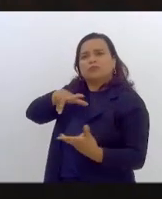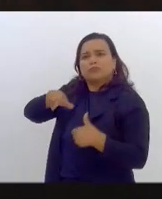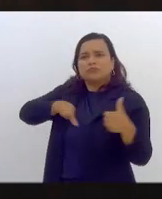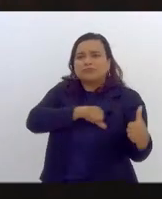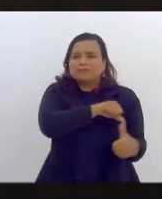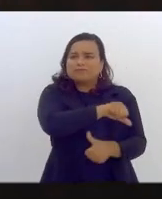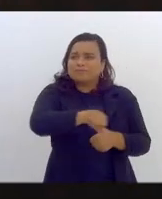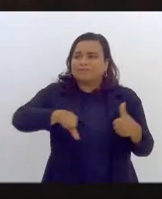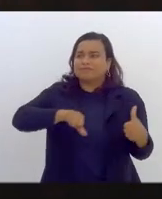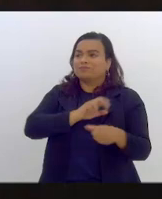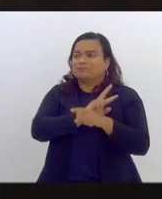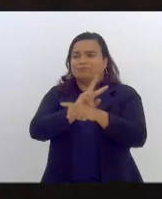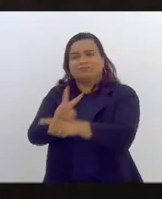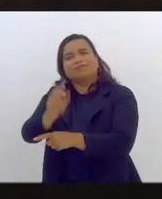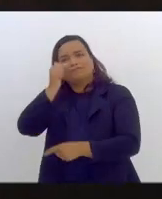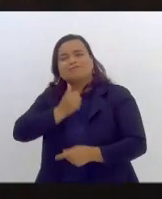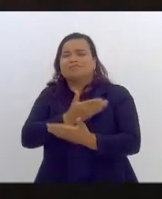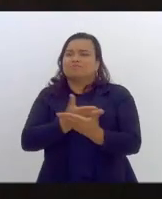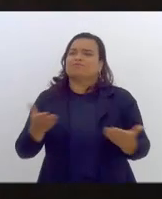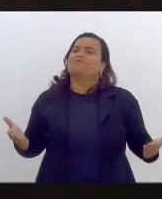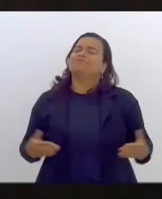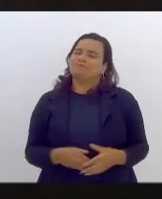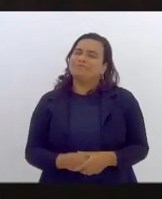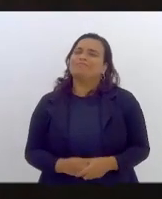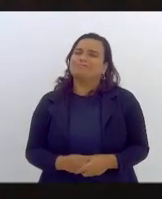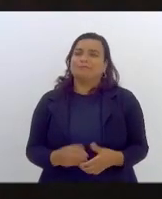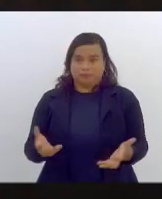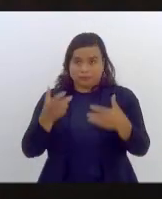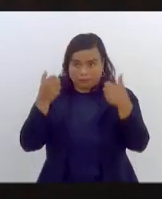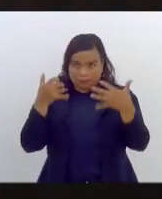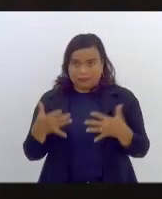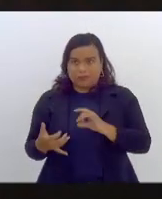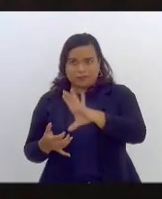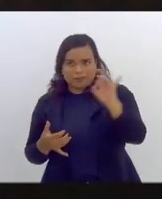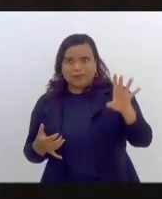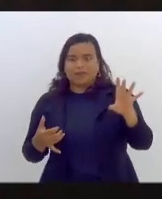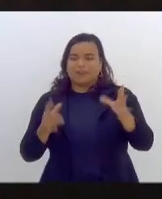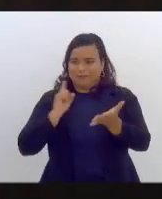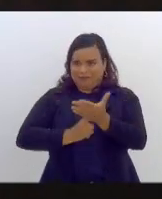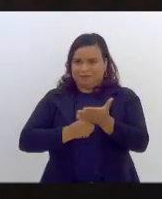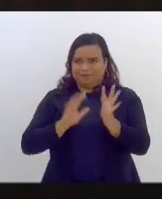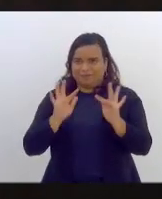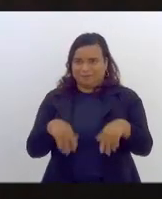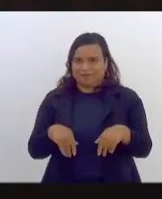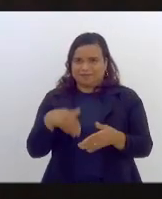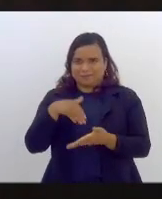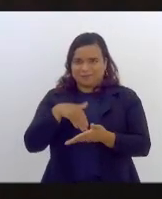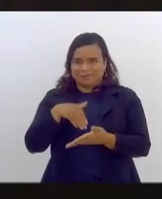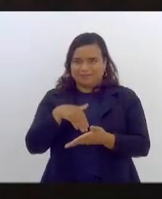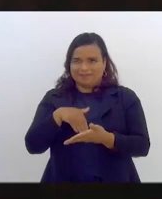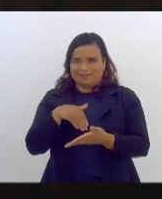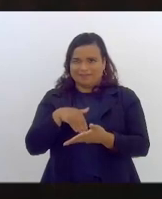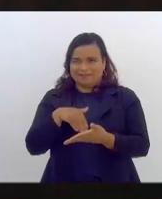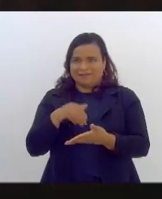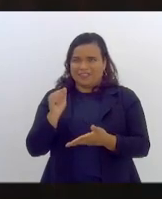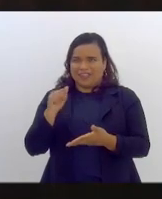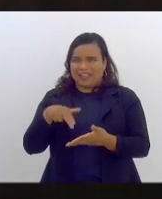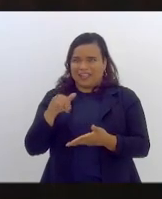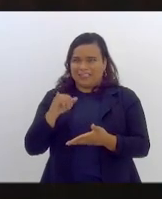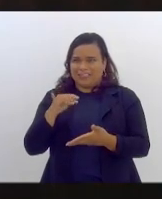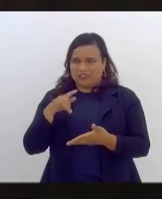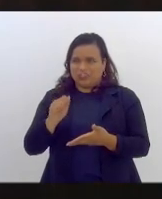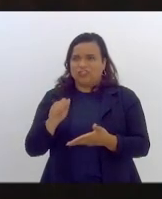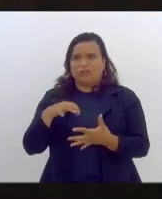que proteja as mulheres. E eu queria dizer para vocês hoje, para fechar, a Anistia Internacional, nós também. Fique